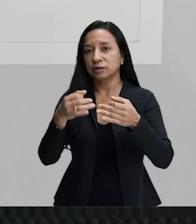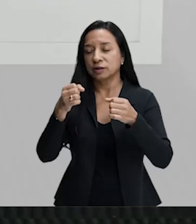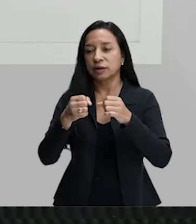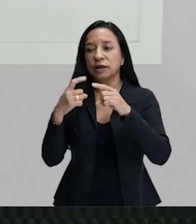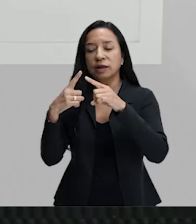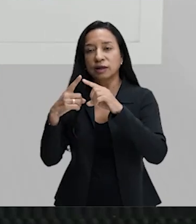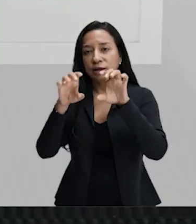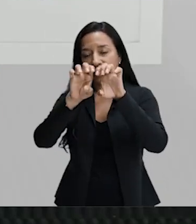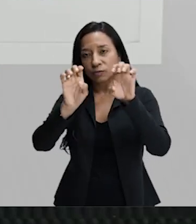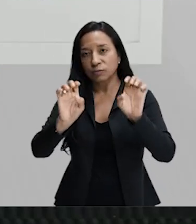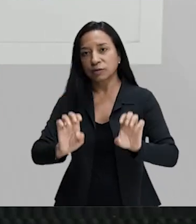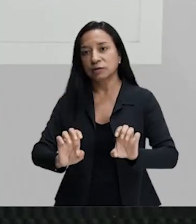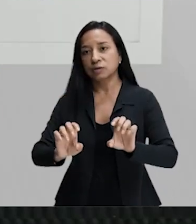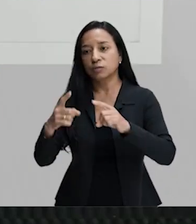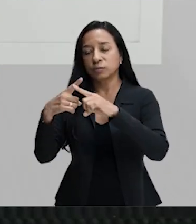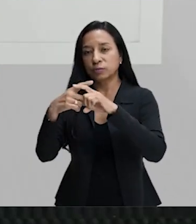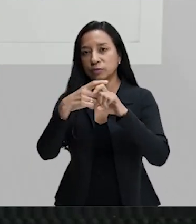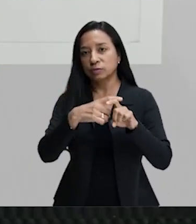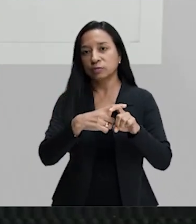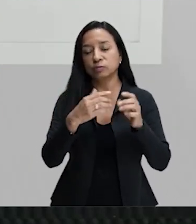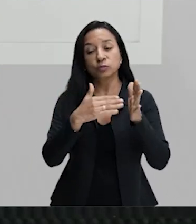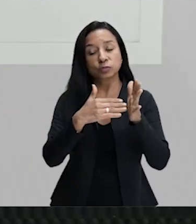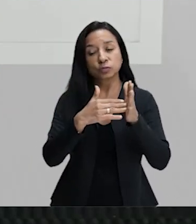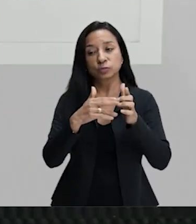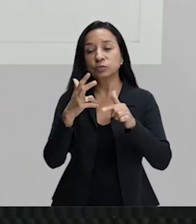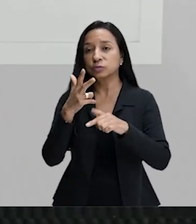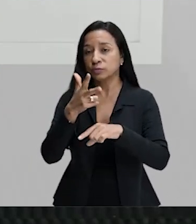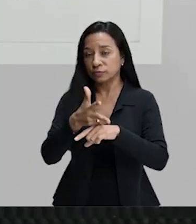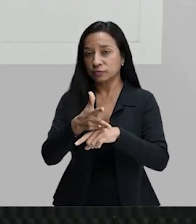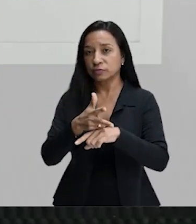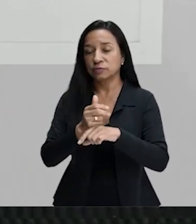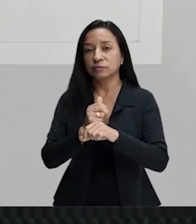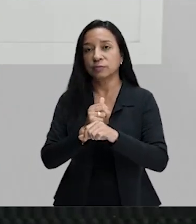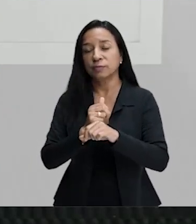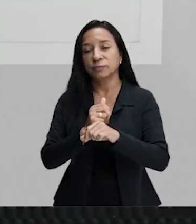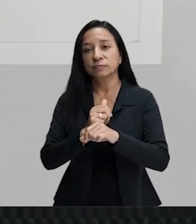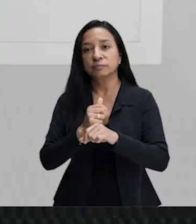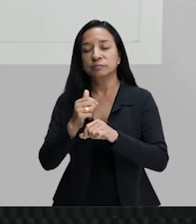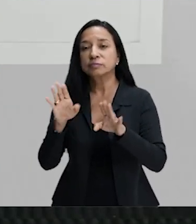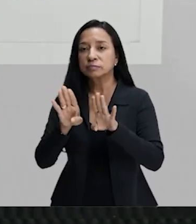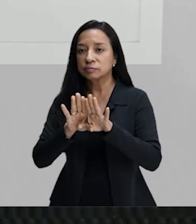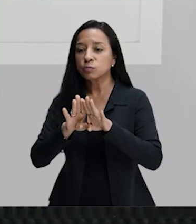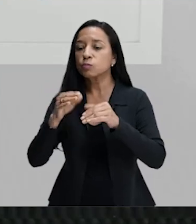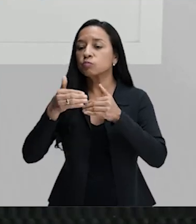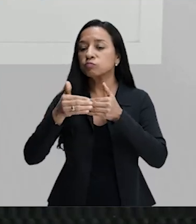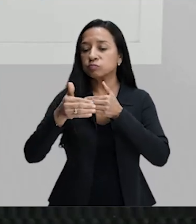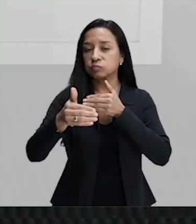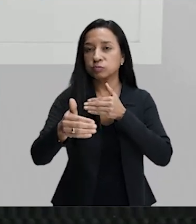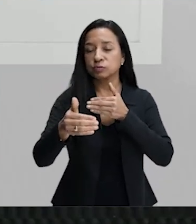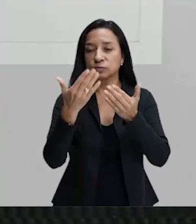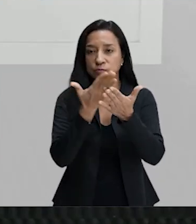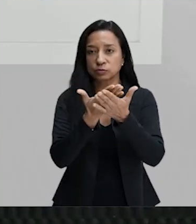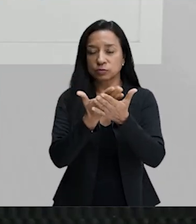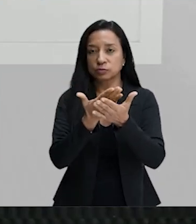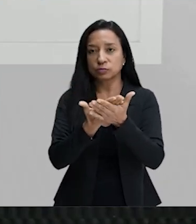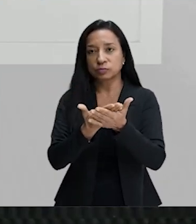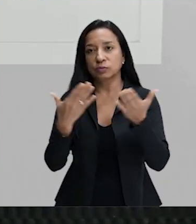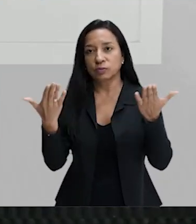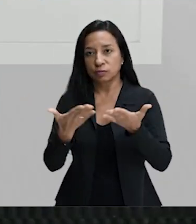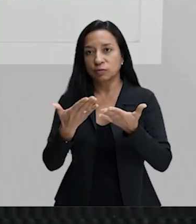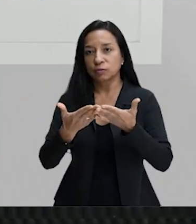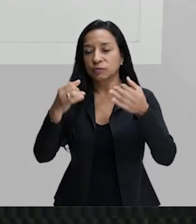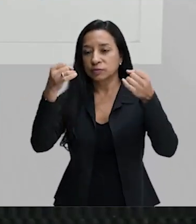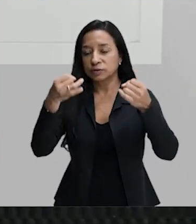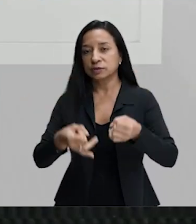polinomiais, né? Falamos na aula passada, no último vídeo, de equações polinomiais, e vai dar continuidade a esse estudo, né? Hoje a gente vai falar